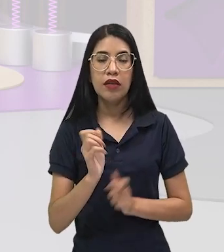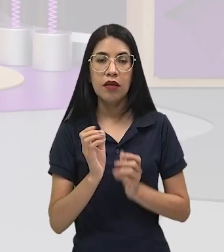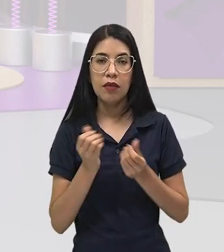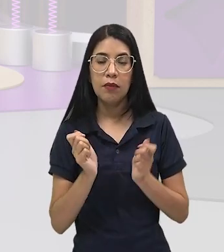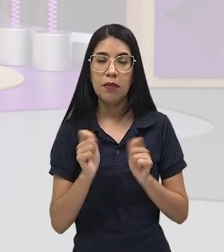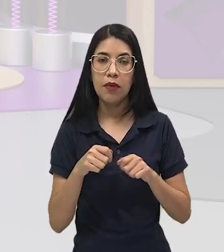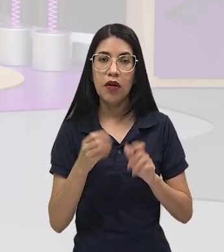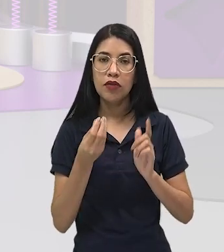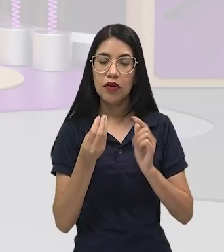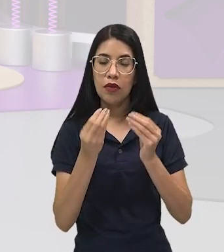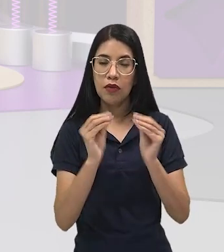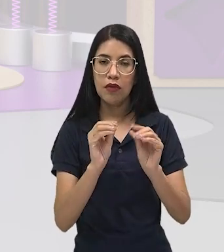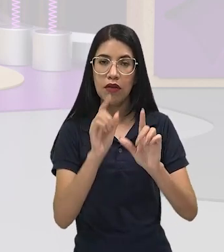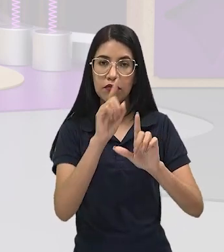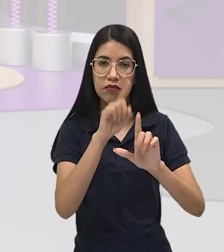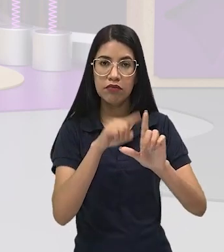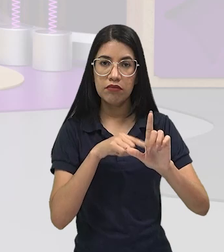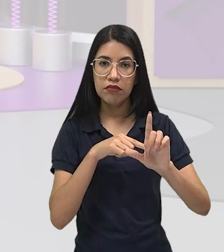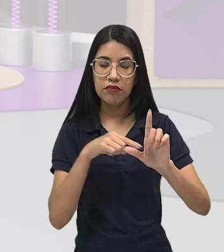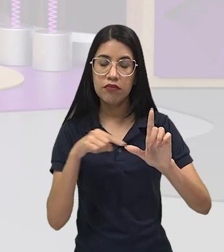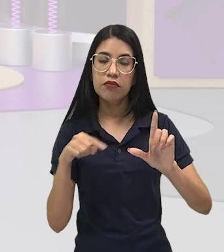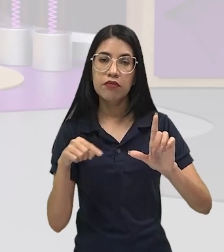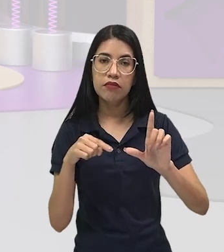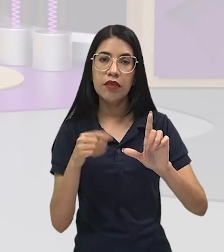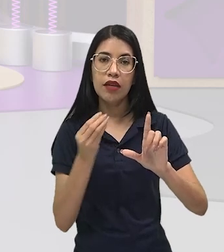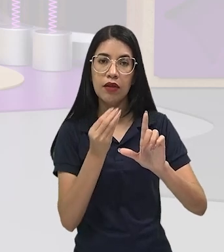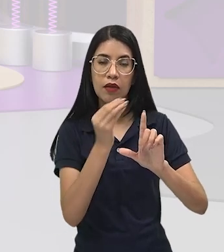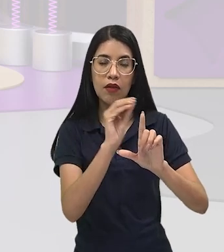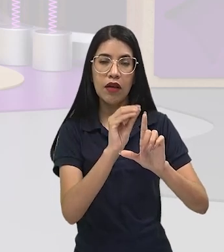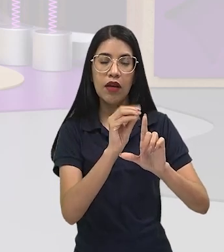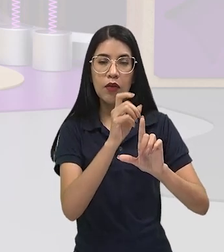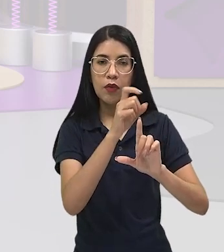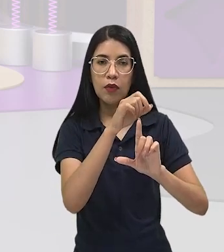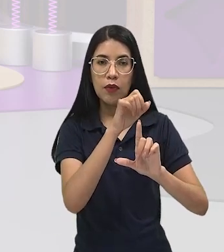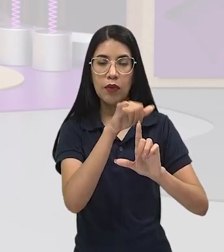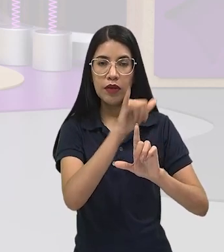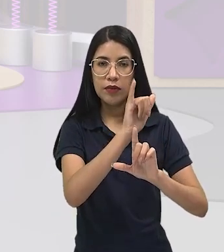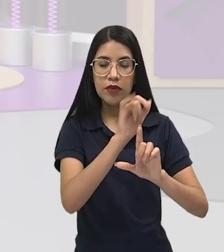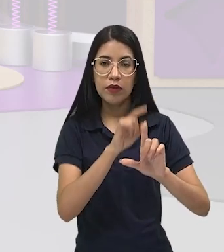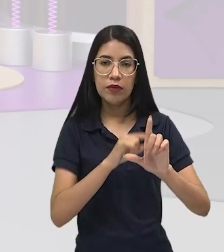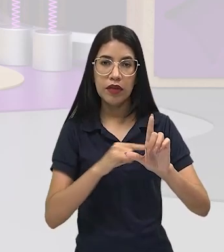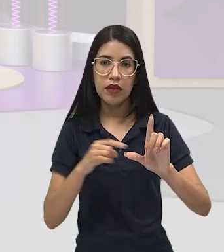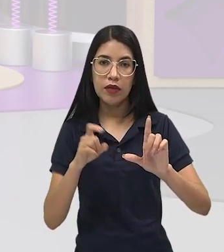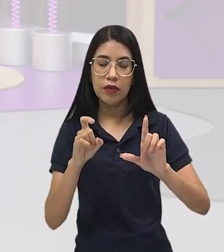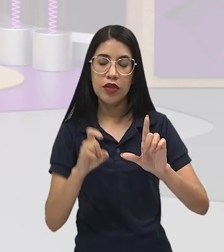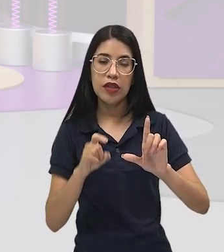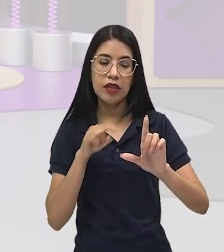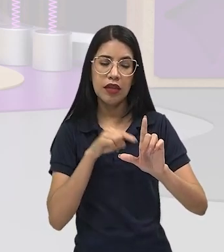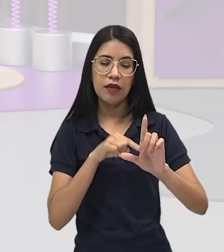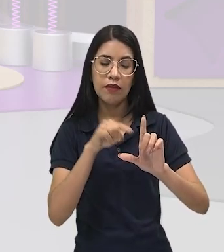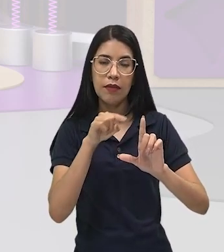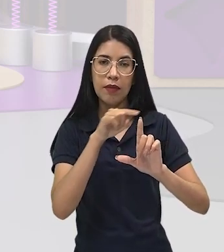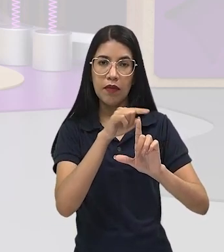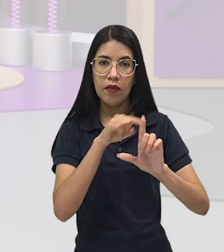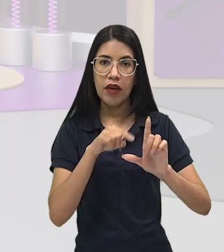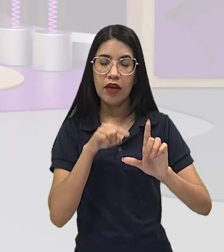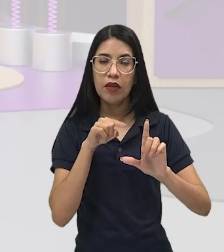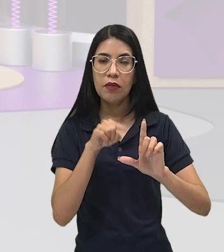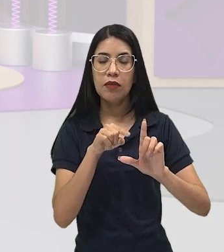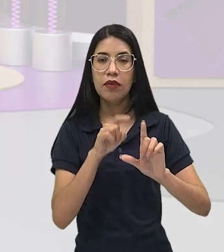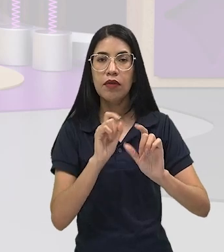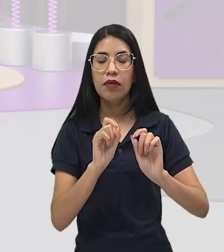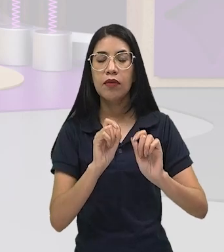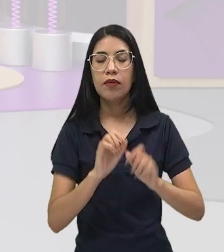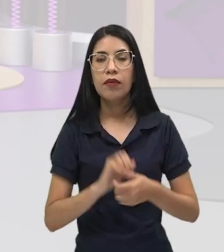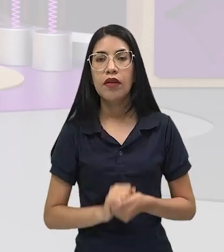Eu posso esboçar a reta, beleza? E onde essas retas se interceptam, lá que